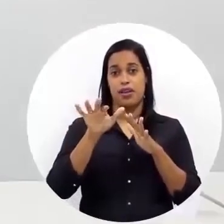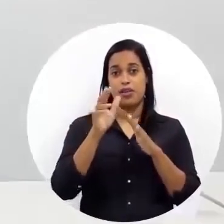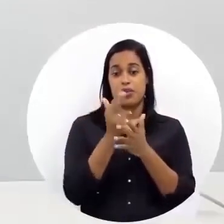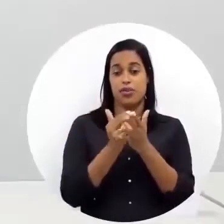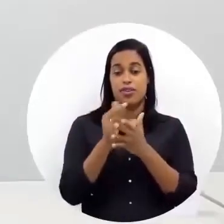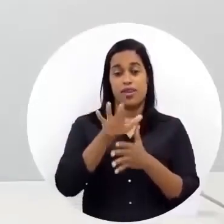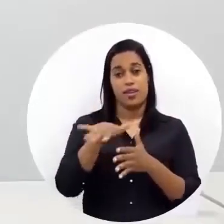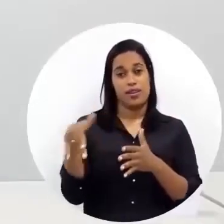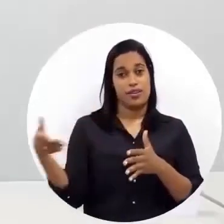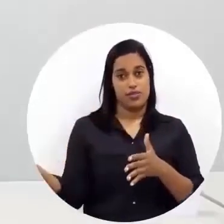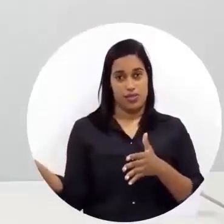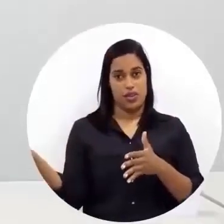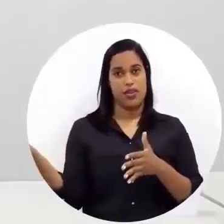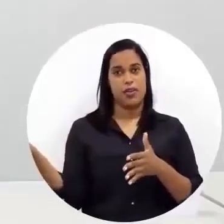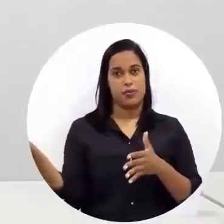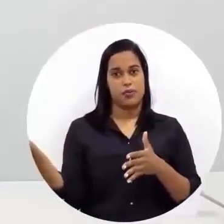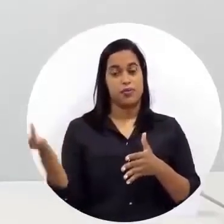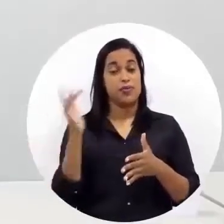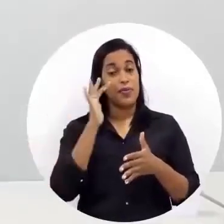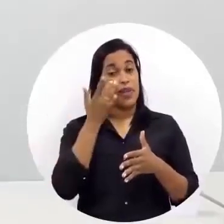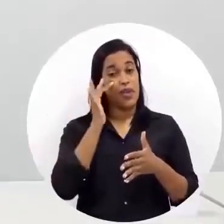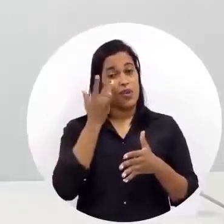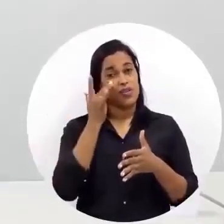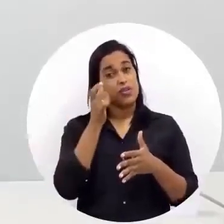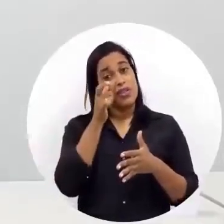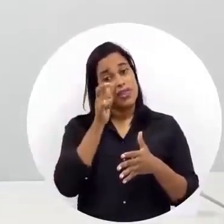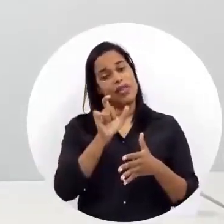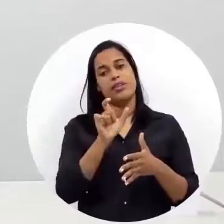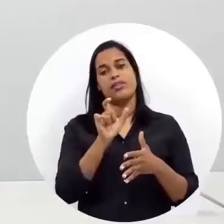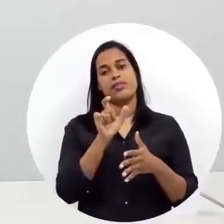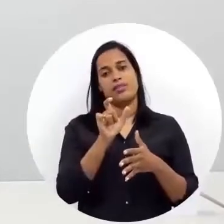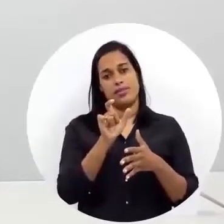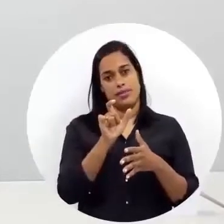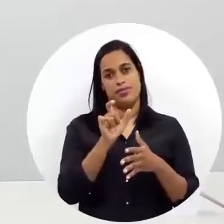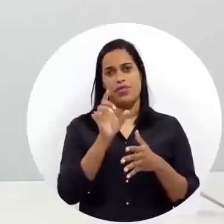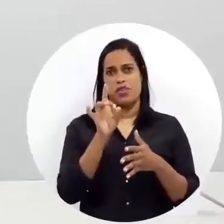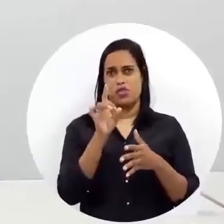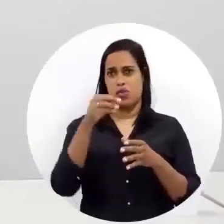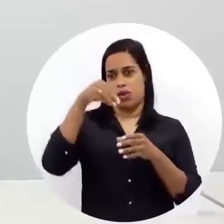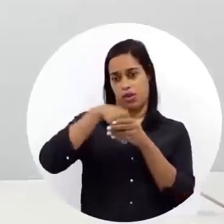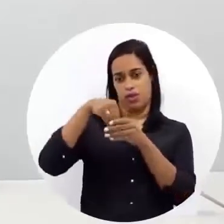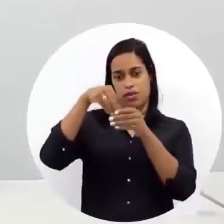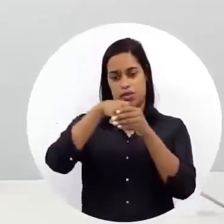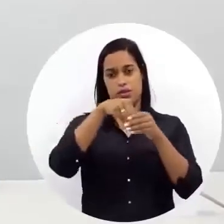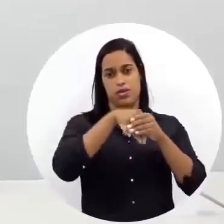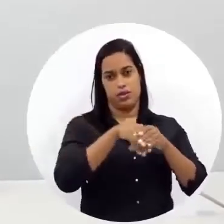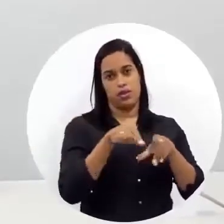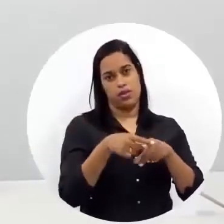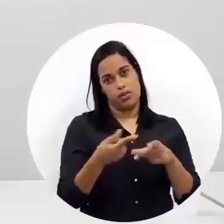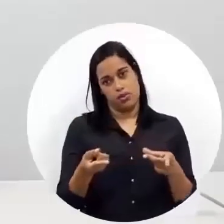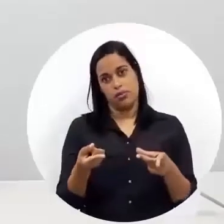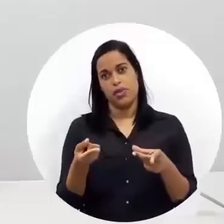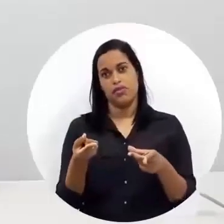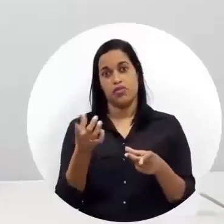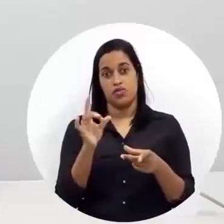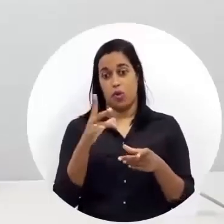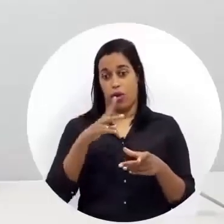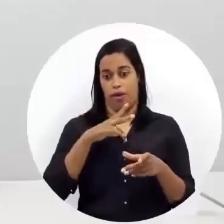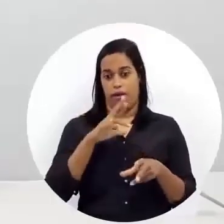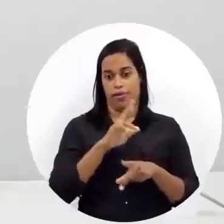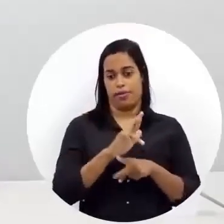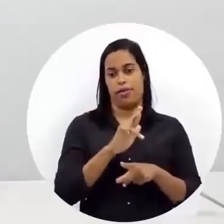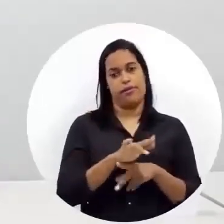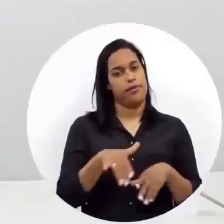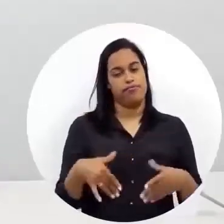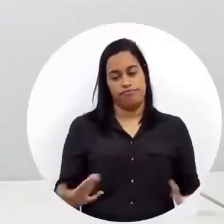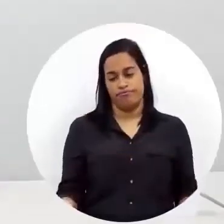do design de exterior, né? Eu acho que seria interessante, né, a gente não ficar somente, né, reservado